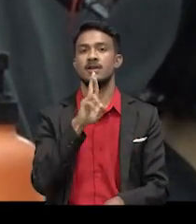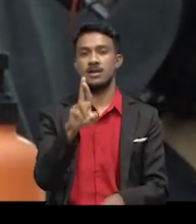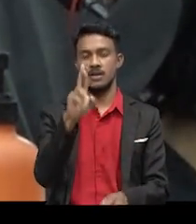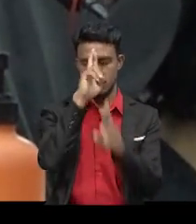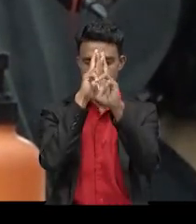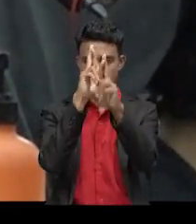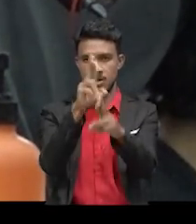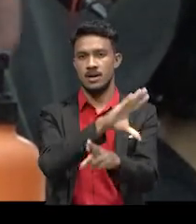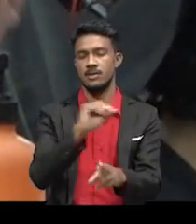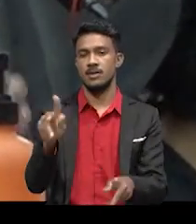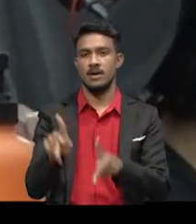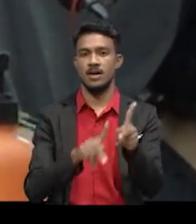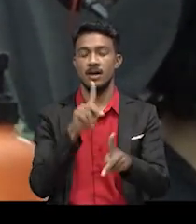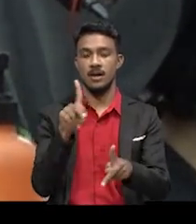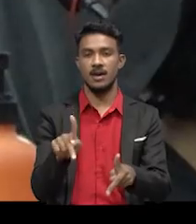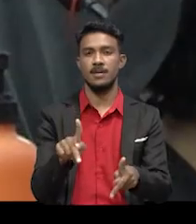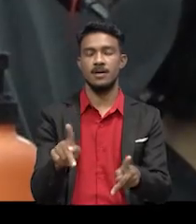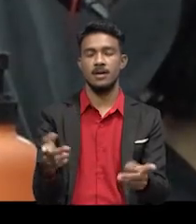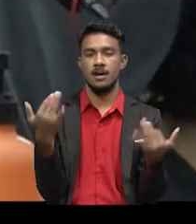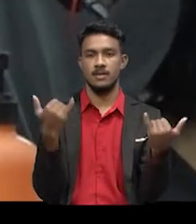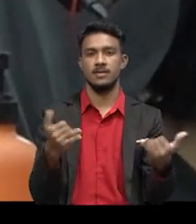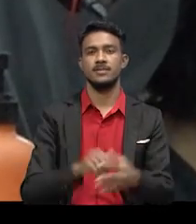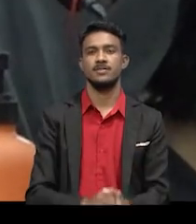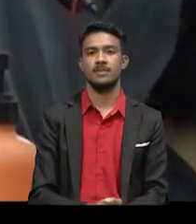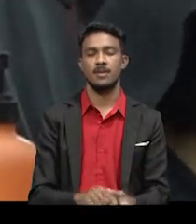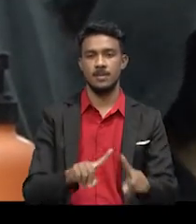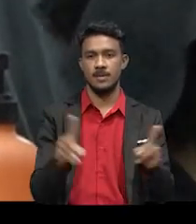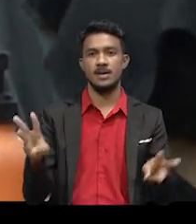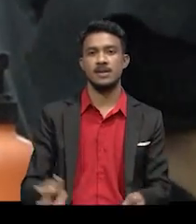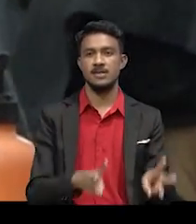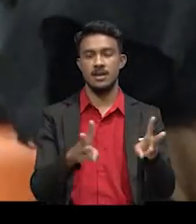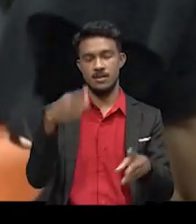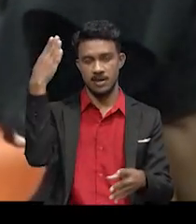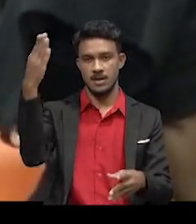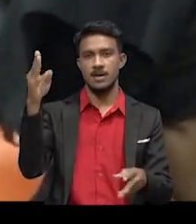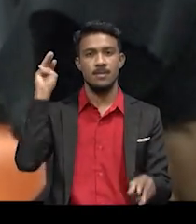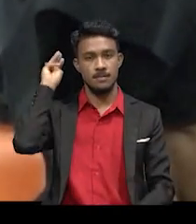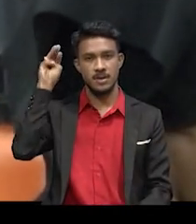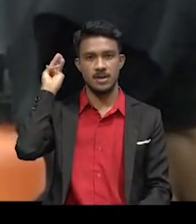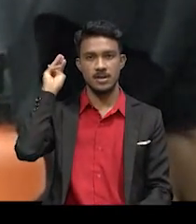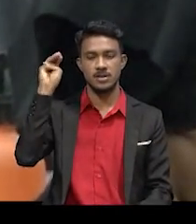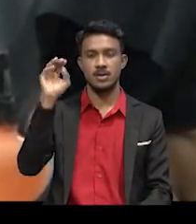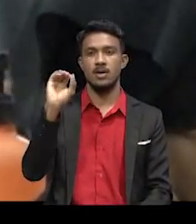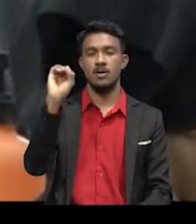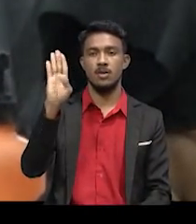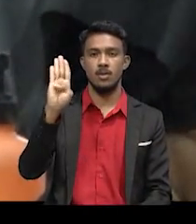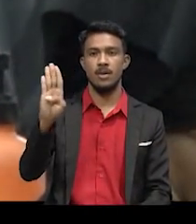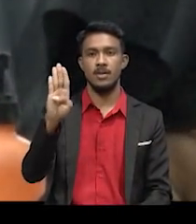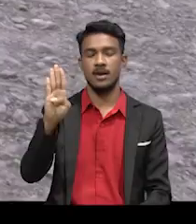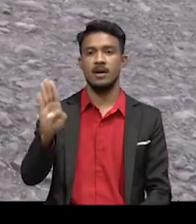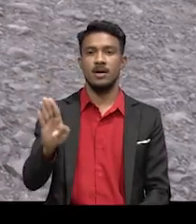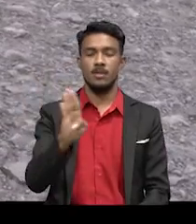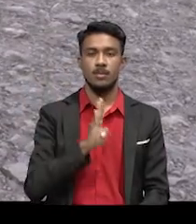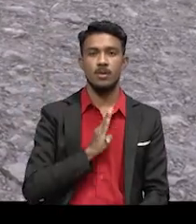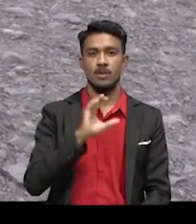quando a tua preocupação, a tua, mas estou agora. Mas a estrada para falar o ministro Obras Públicas para bonar bem então a estrada